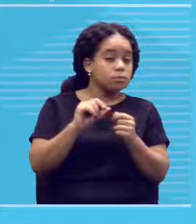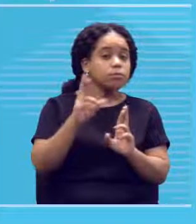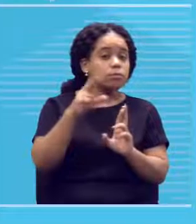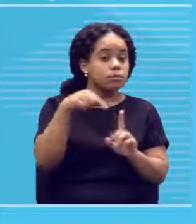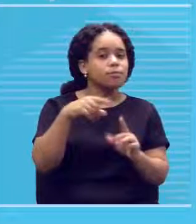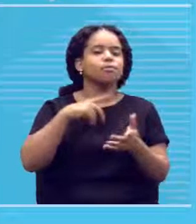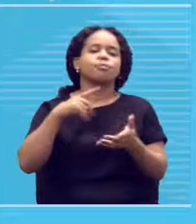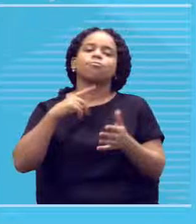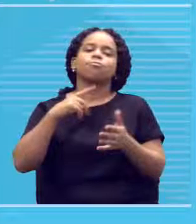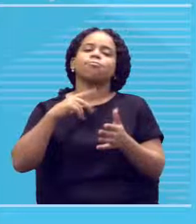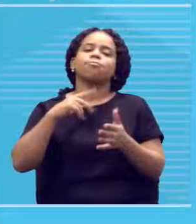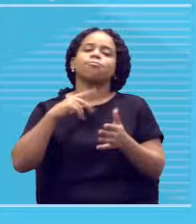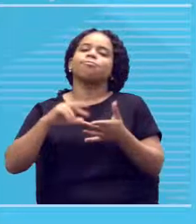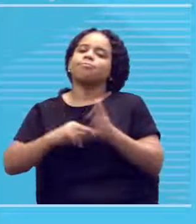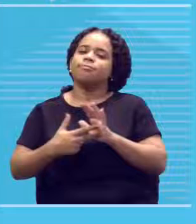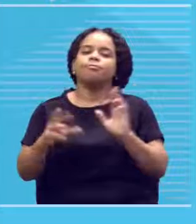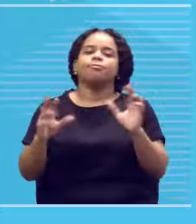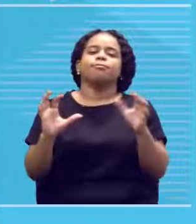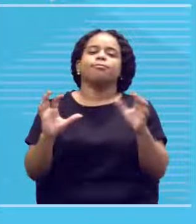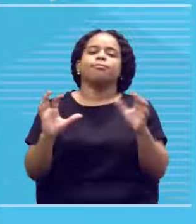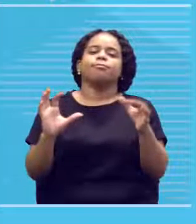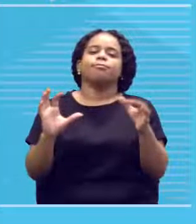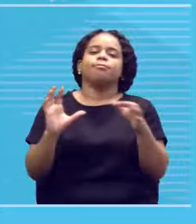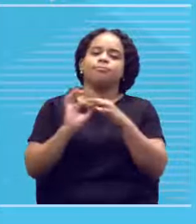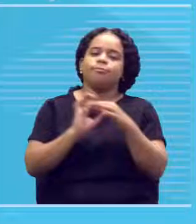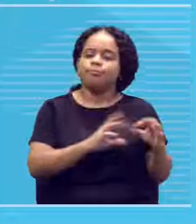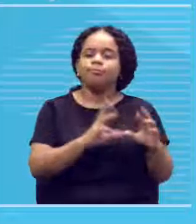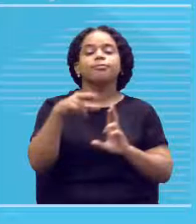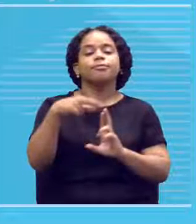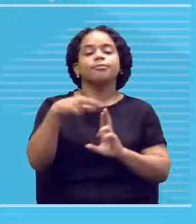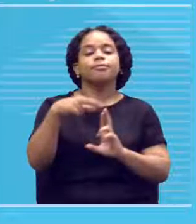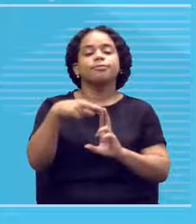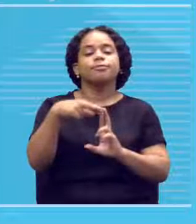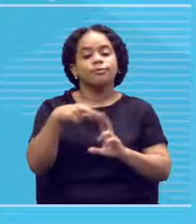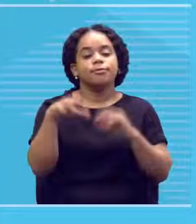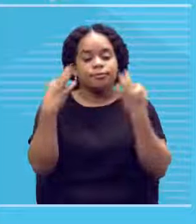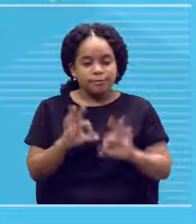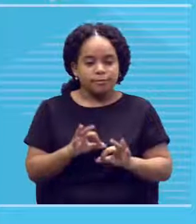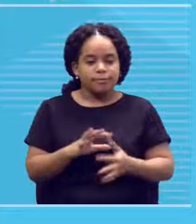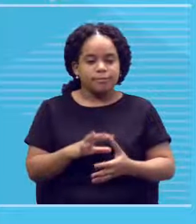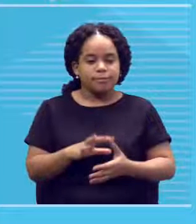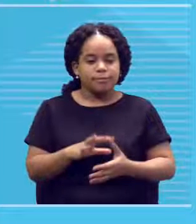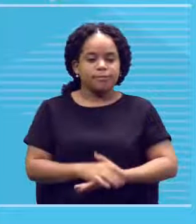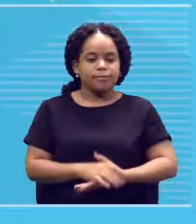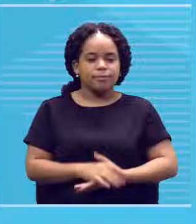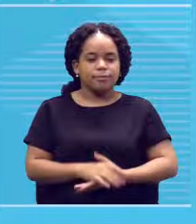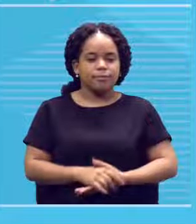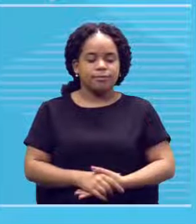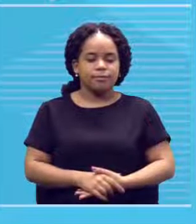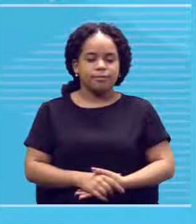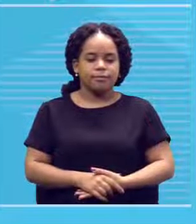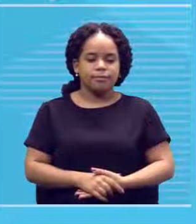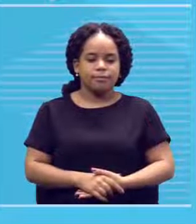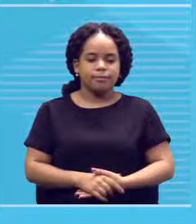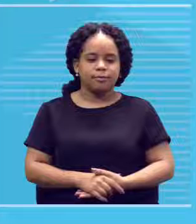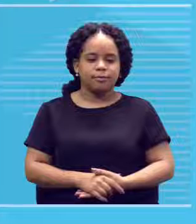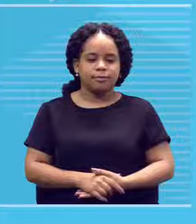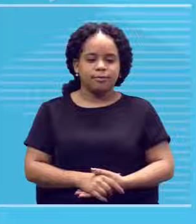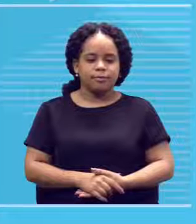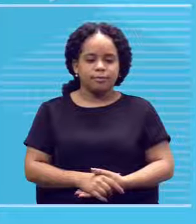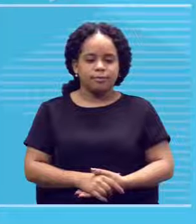entendeu aí e a Exatamente isso aí que me deixou esperando